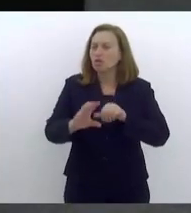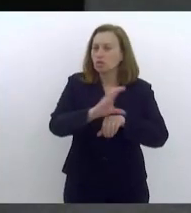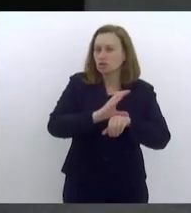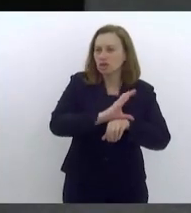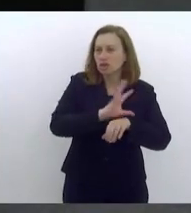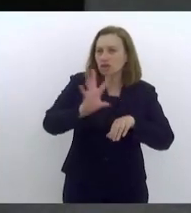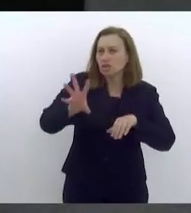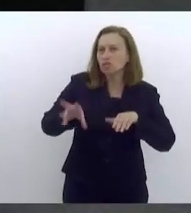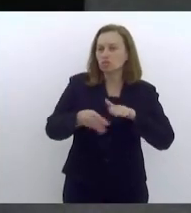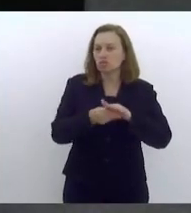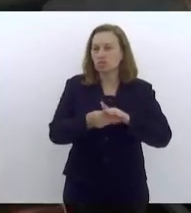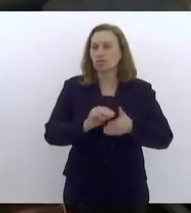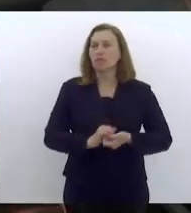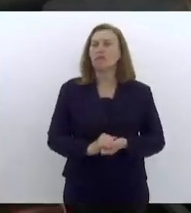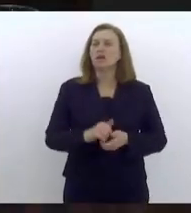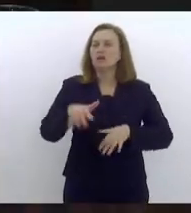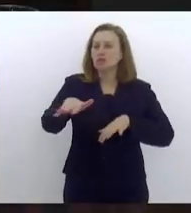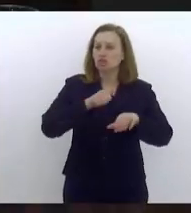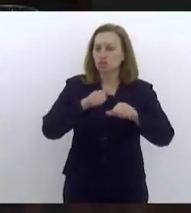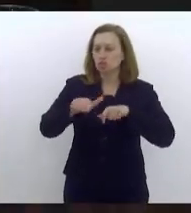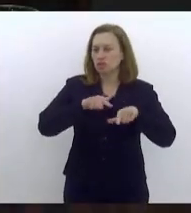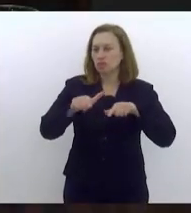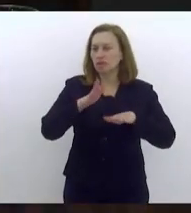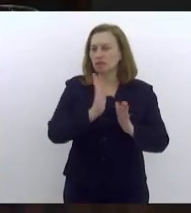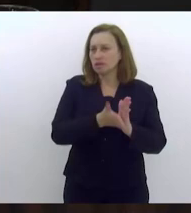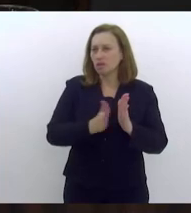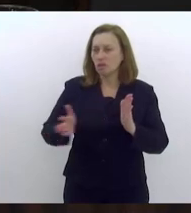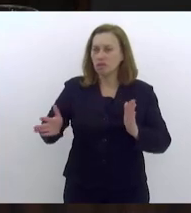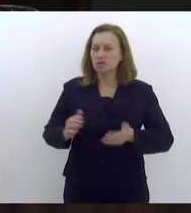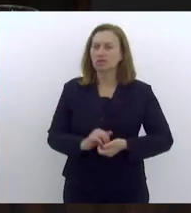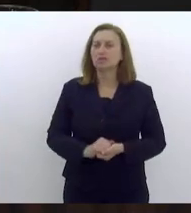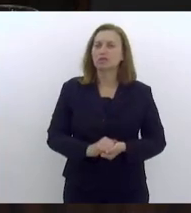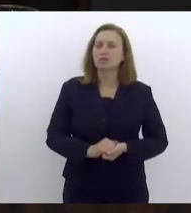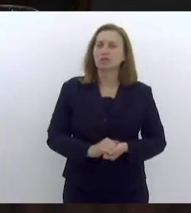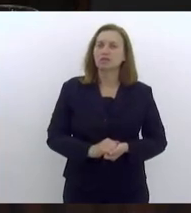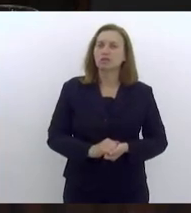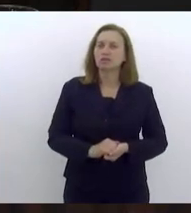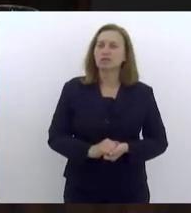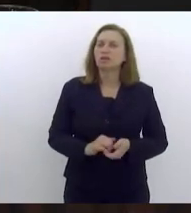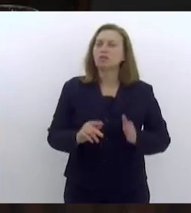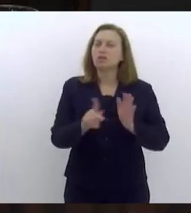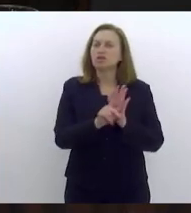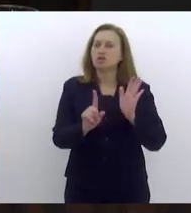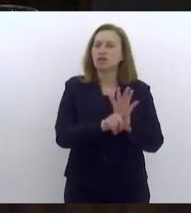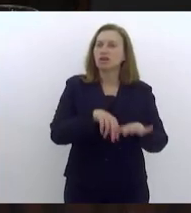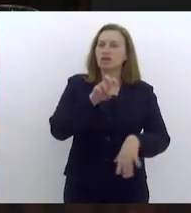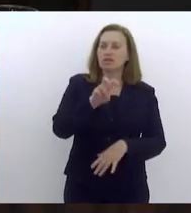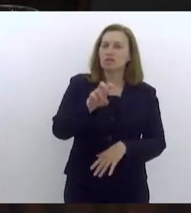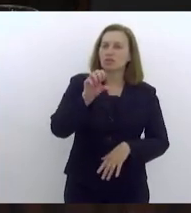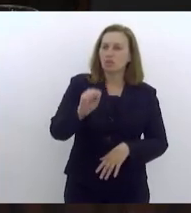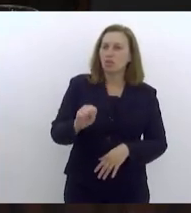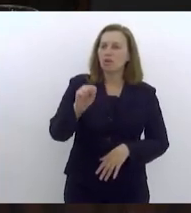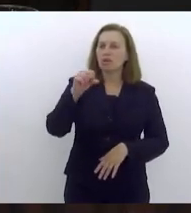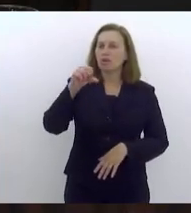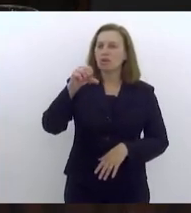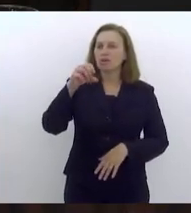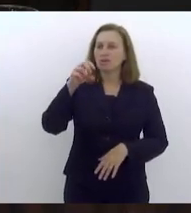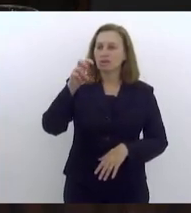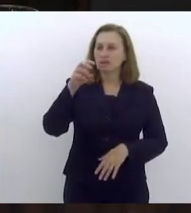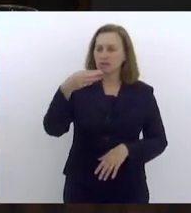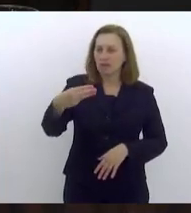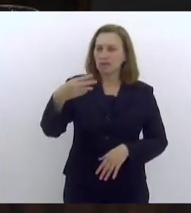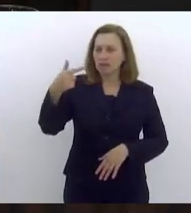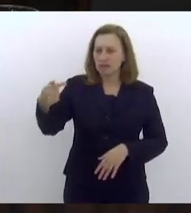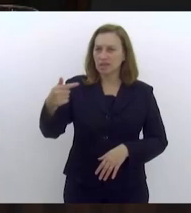com emendas. A presidência chama os trabalhos à ordem no projeto de lei 5837-22, de autoria da